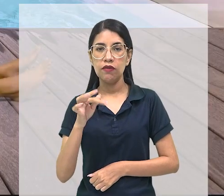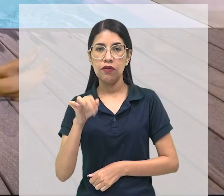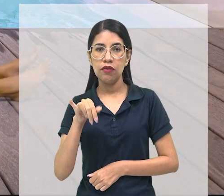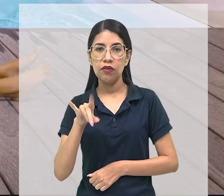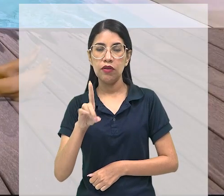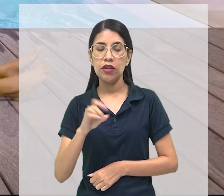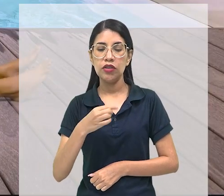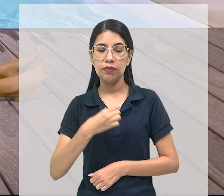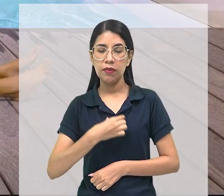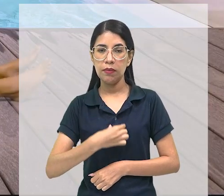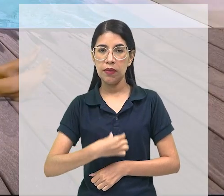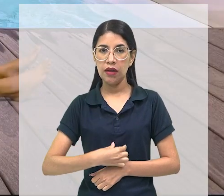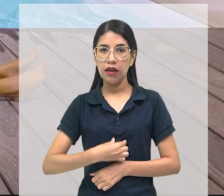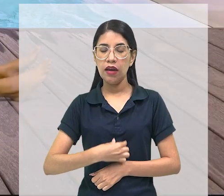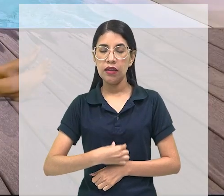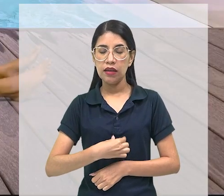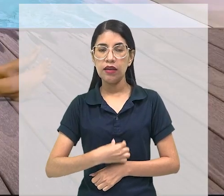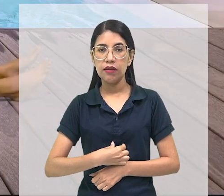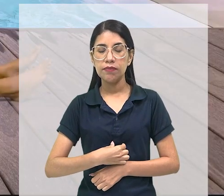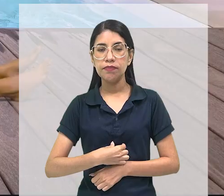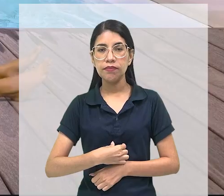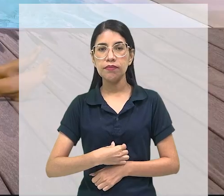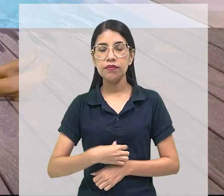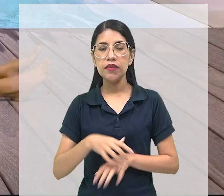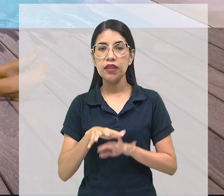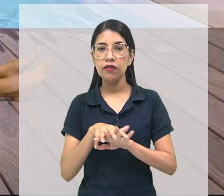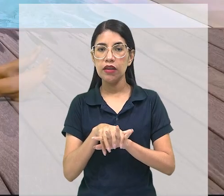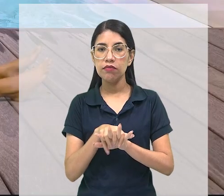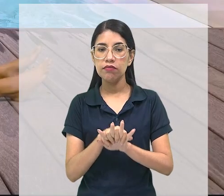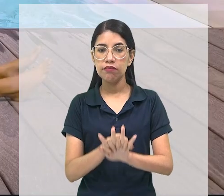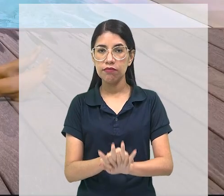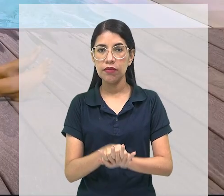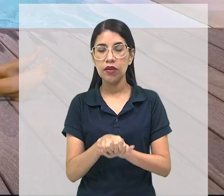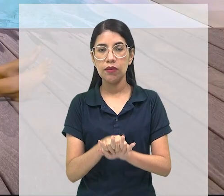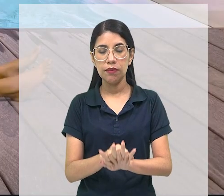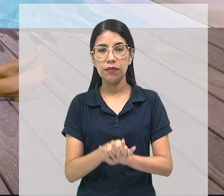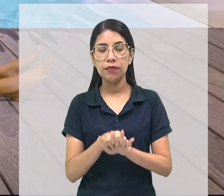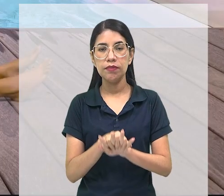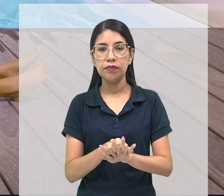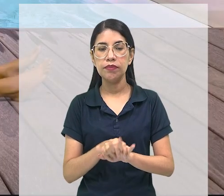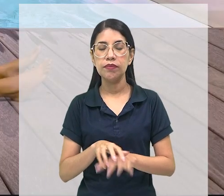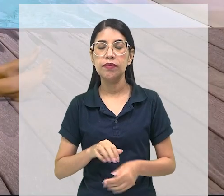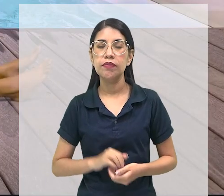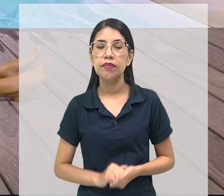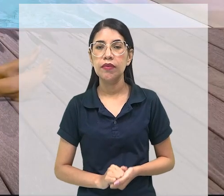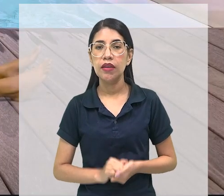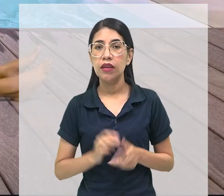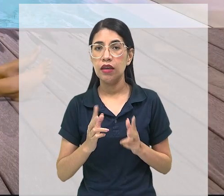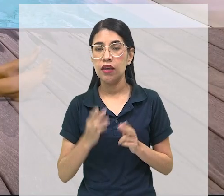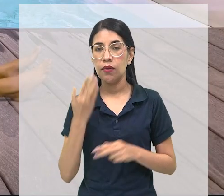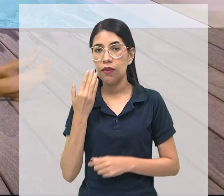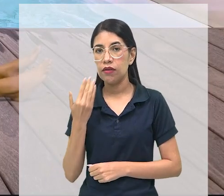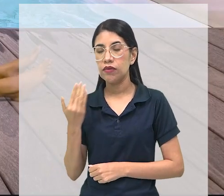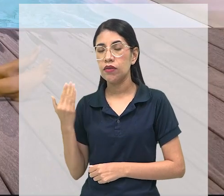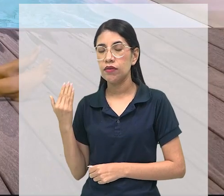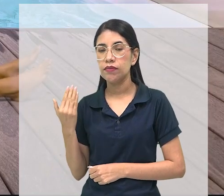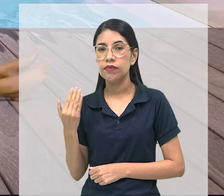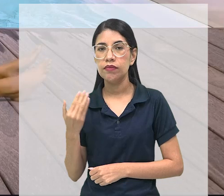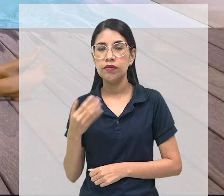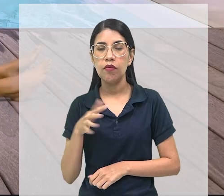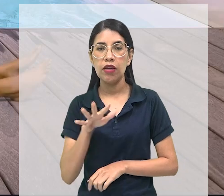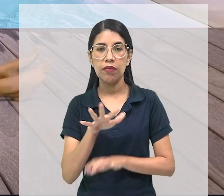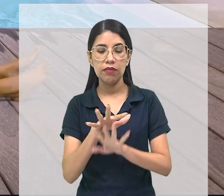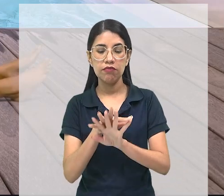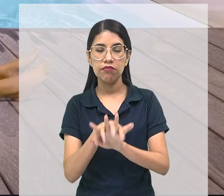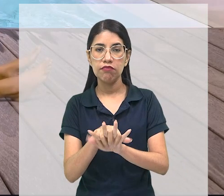é um ossinho que fica bem no meio do tórax aqui das pessoas. Então você vai colocar sua mão de forma cruzada, uma em cima